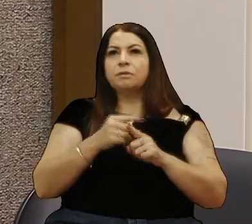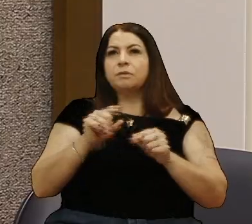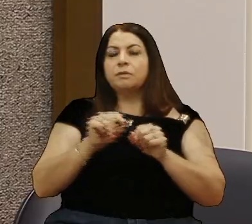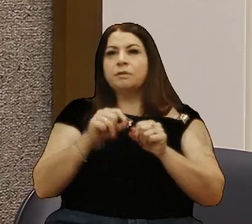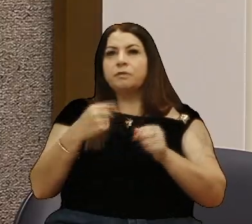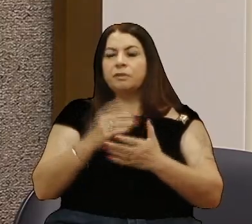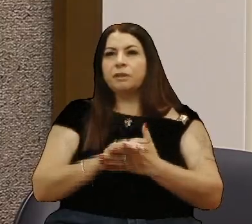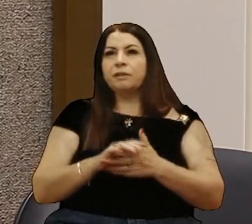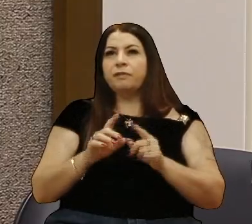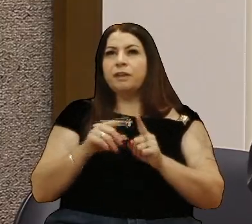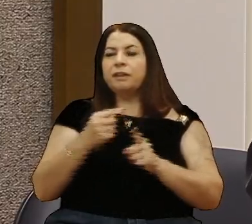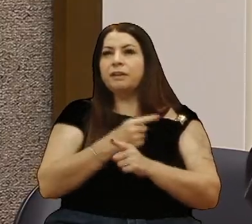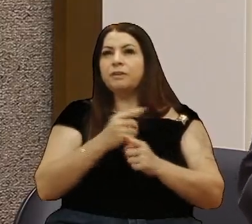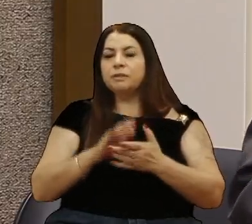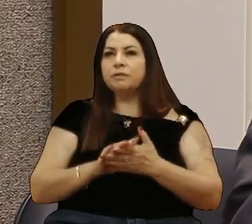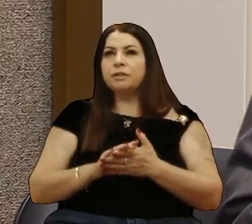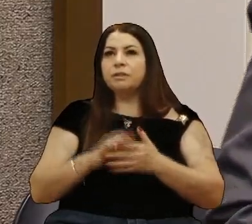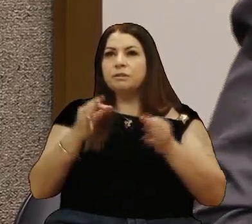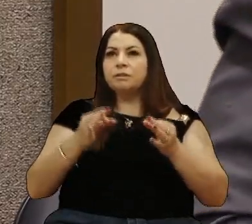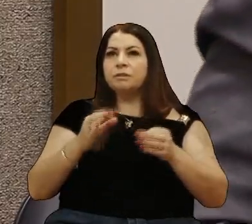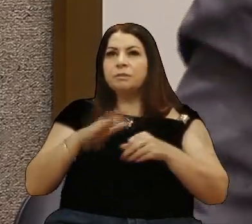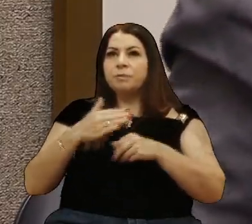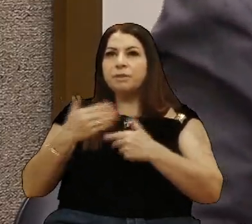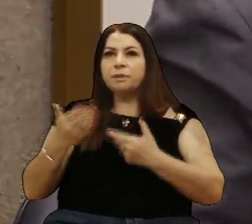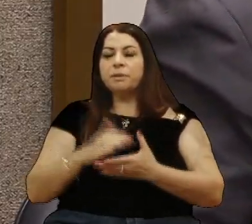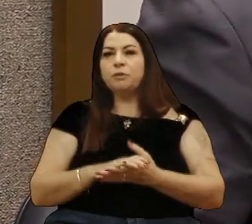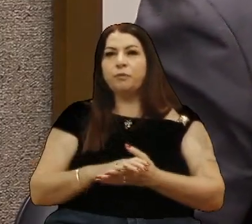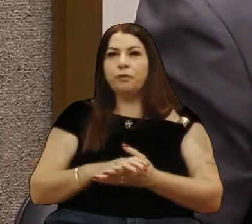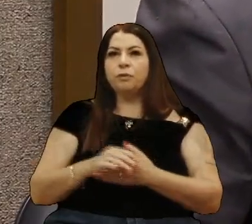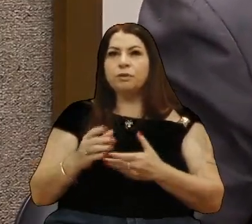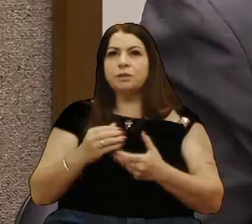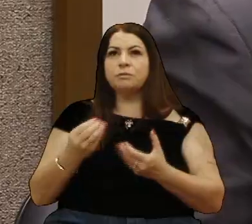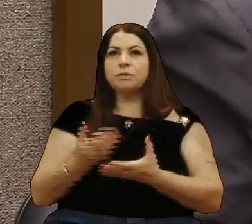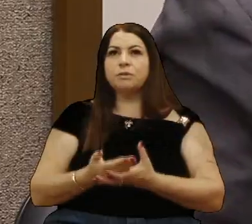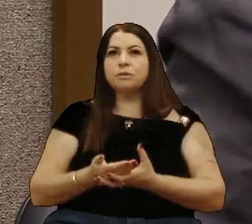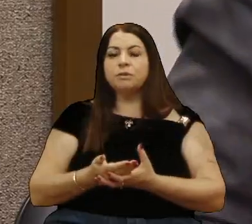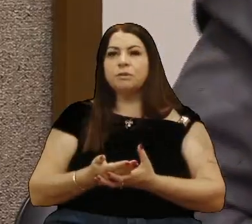fiz e com certeza farei muito mais. Então,